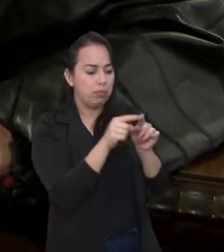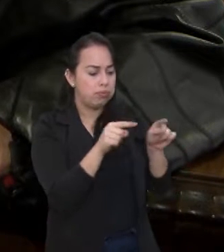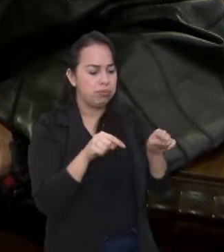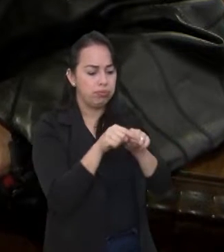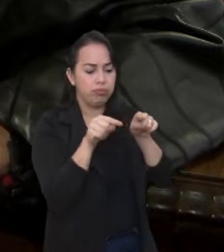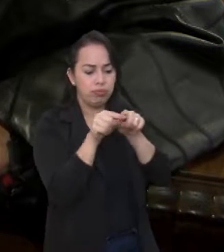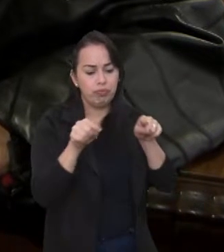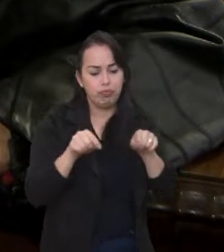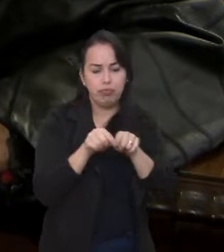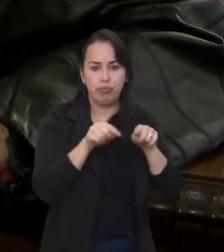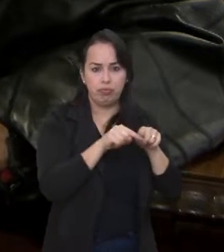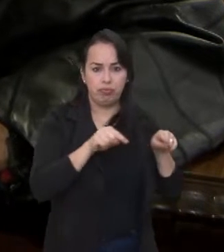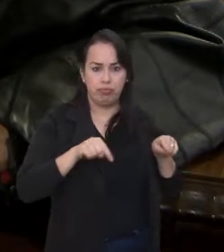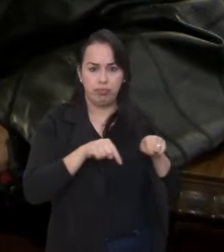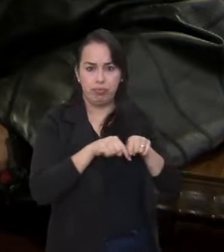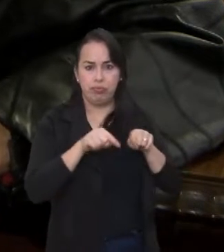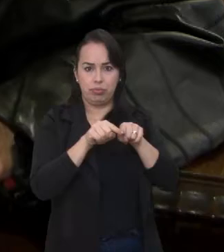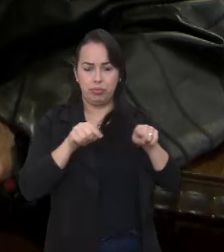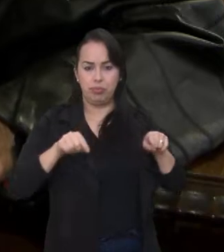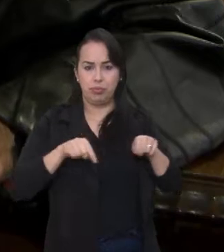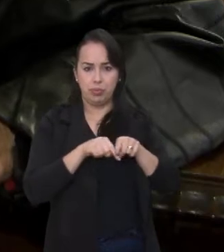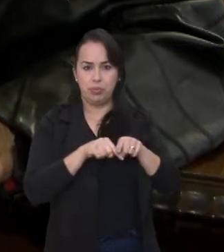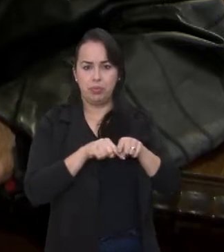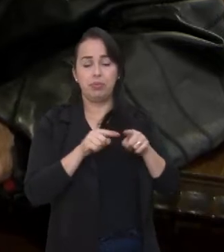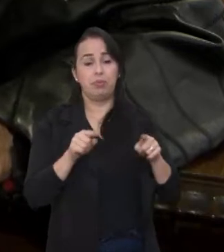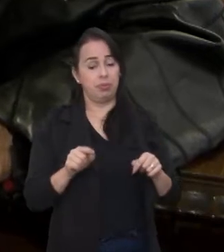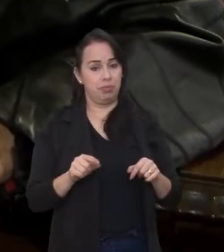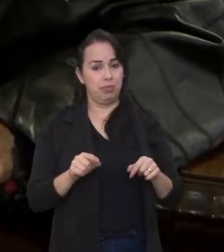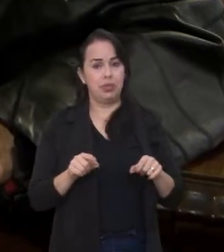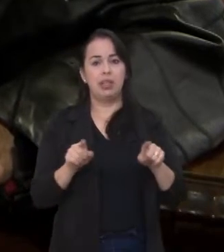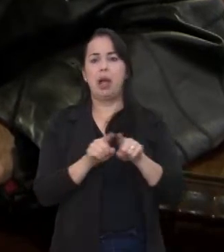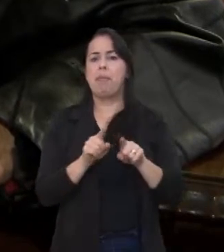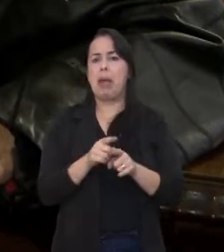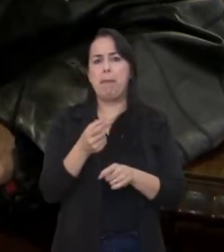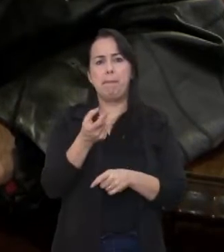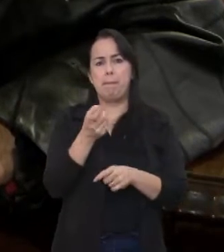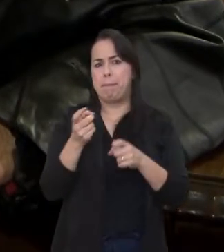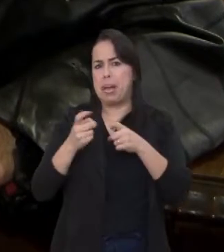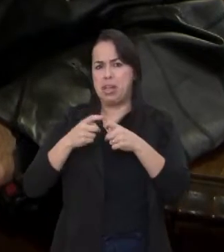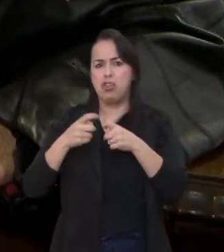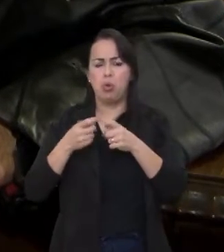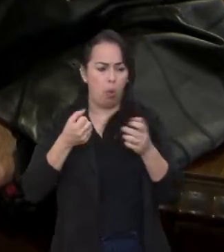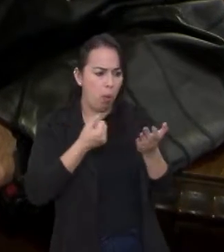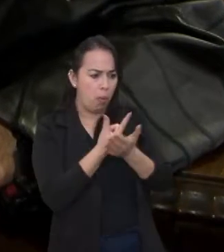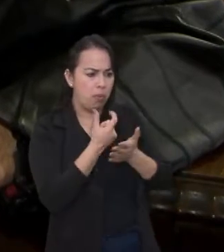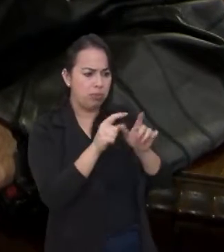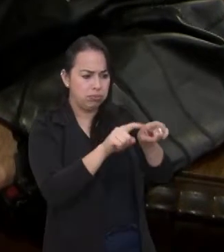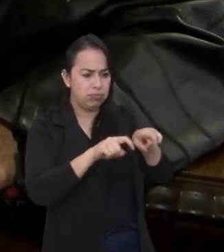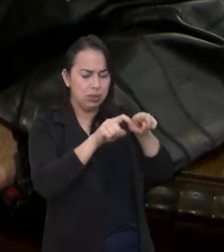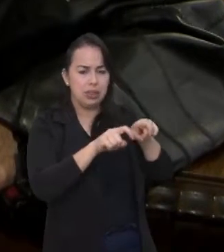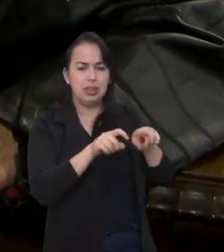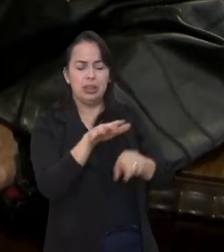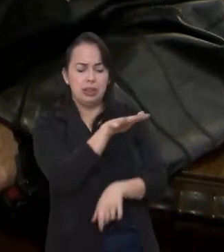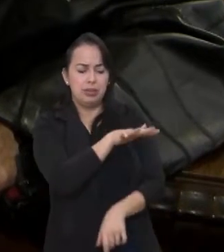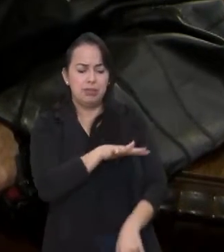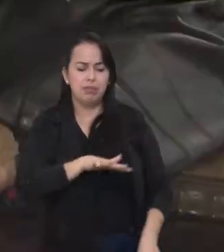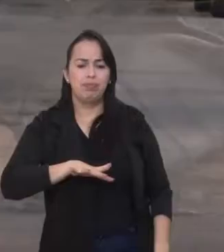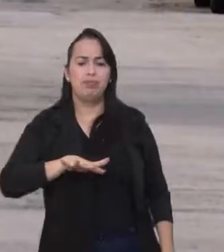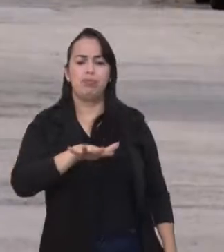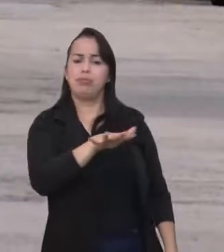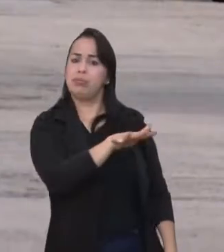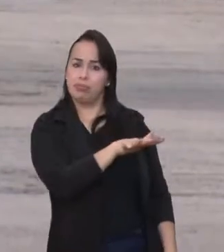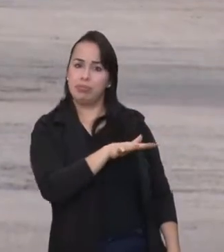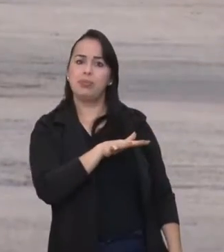os advogados da cidade, médicos e tudo mais. Tal. Então, e aqui os professores e engenheiros